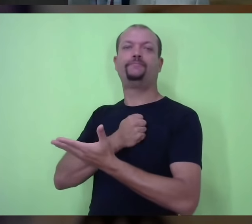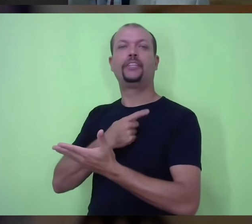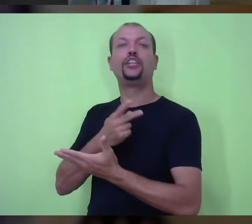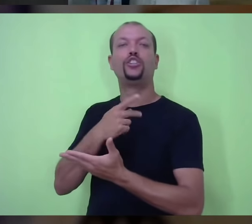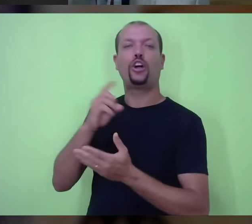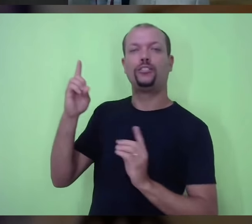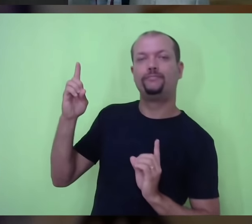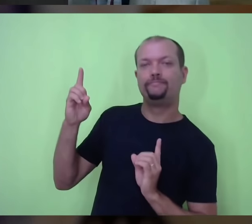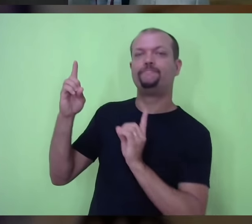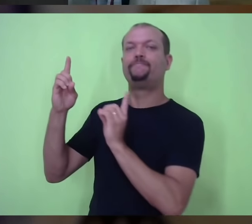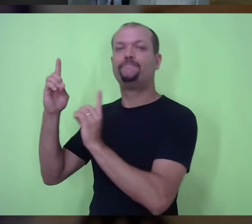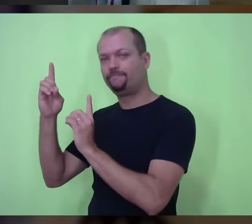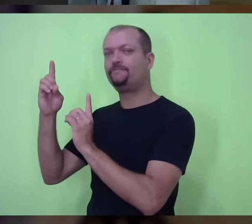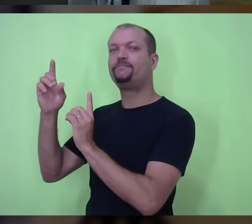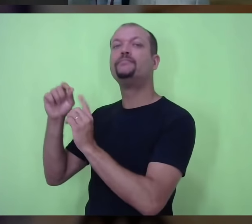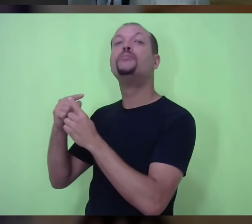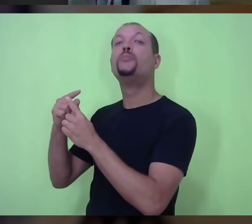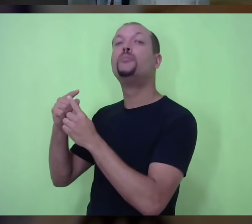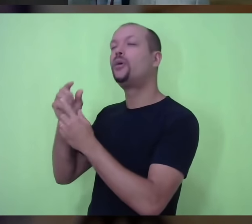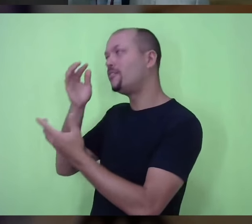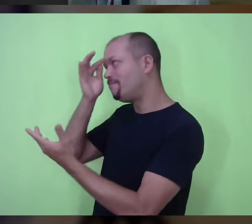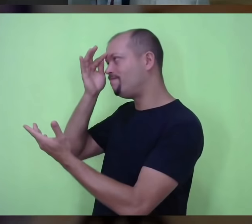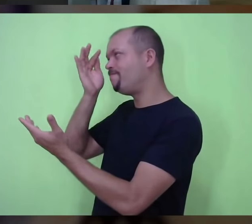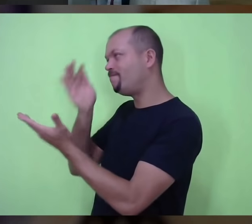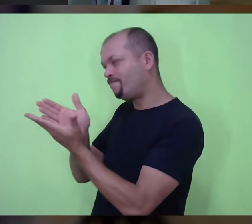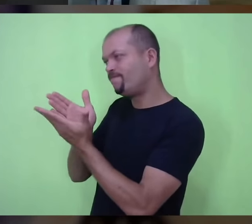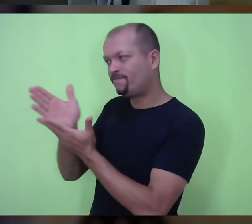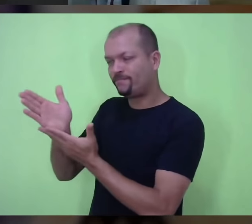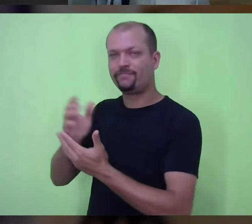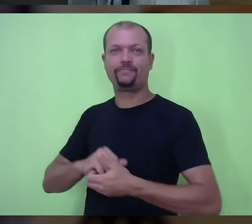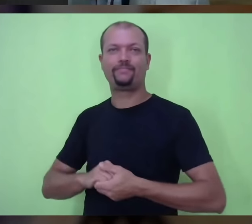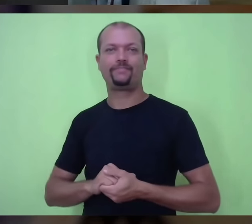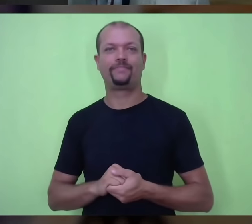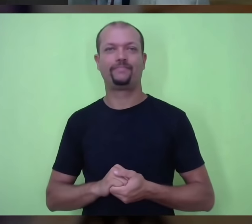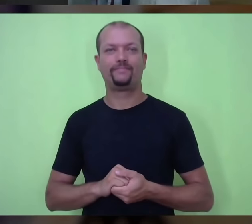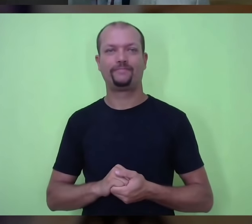e a gente se aproxima de Deus quando a gente se abre para a fé. Né?